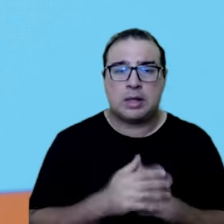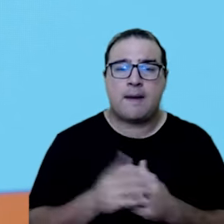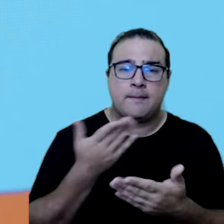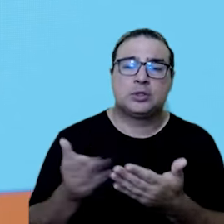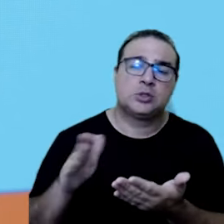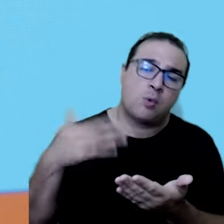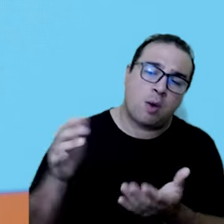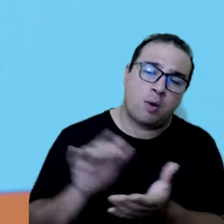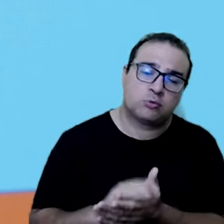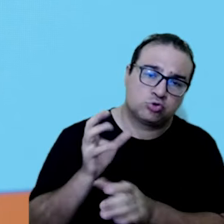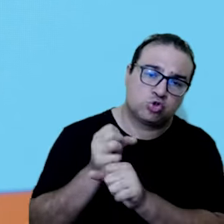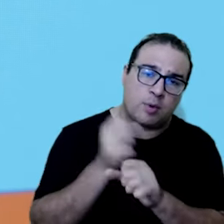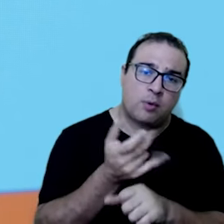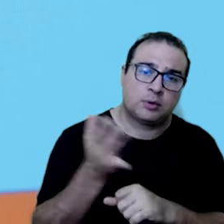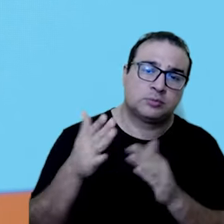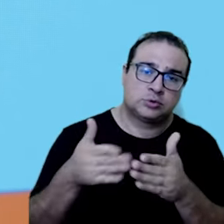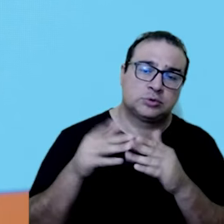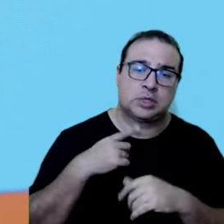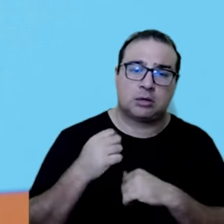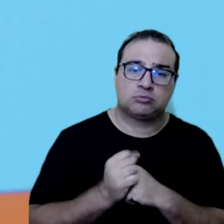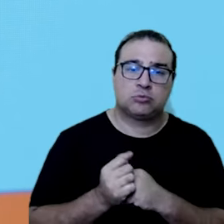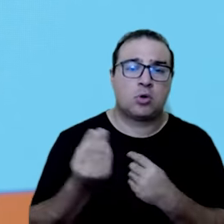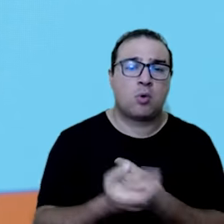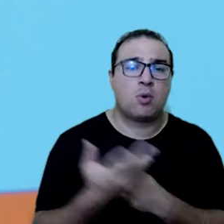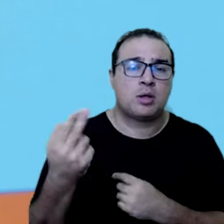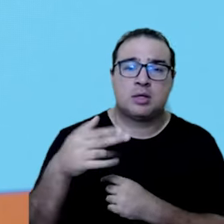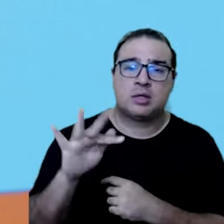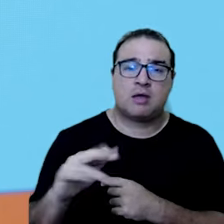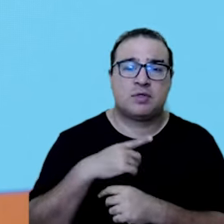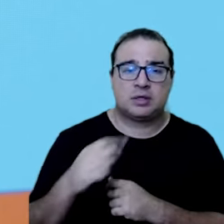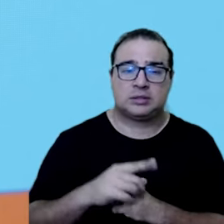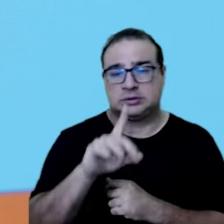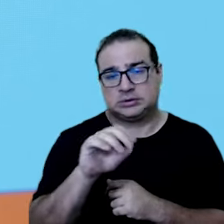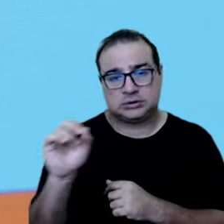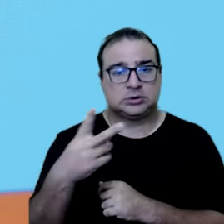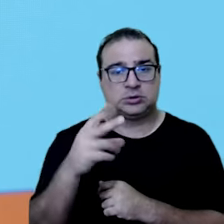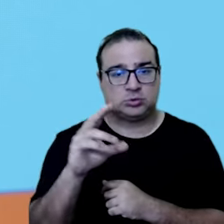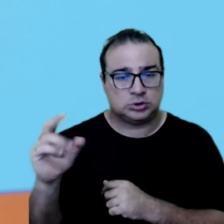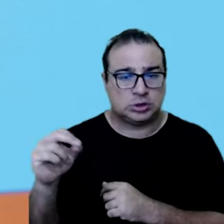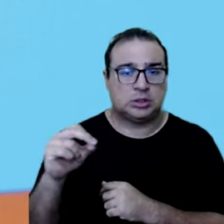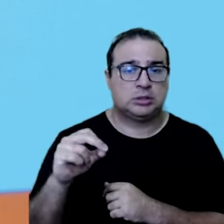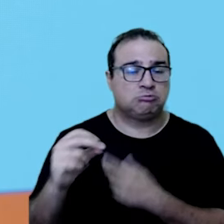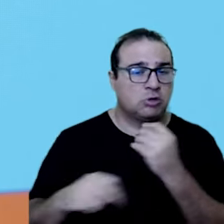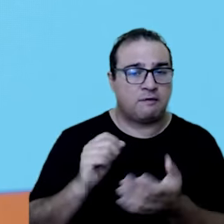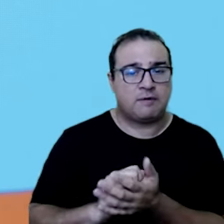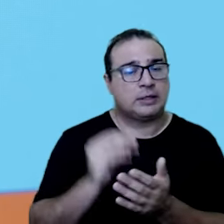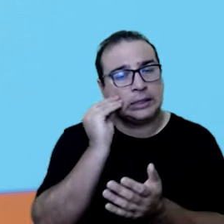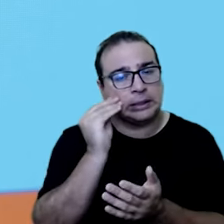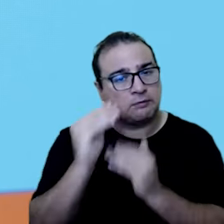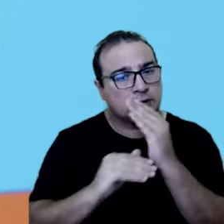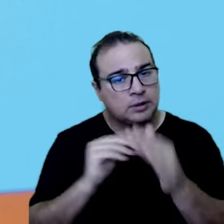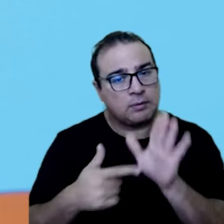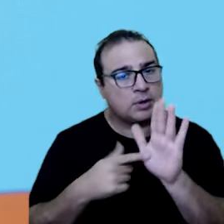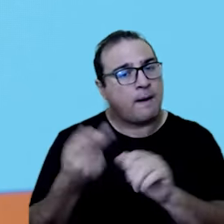ah perdi tal Conta aí quantos pedidos você tem ah tal quantas notas seriam então 100 notas 200 notas entendeu E vai tentando